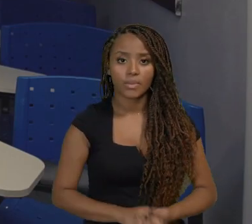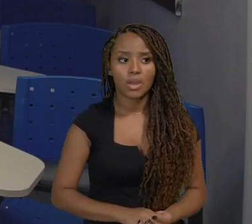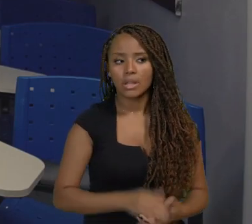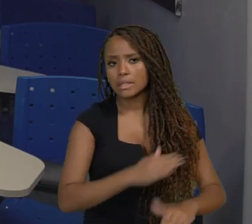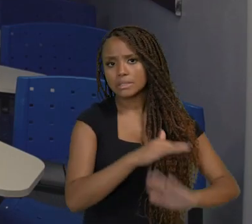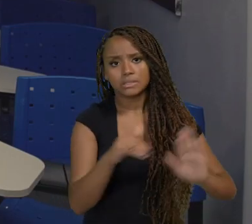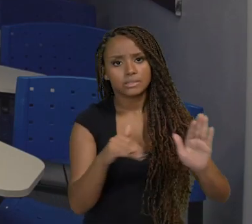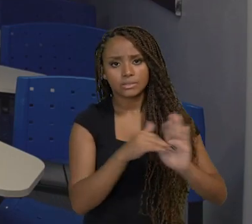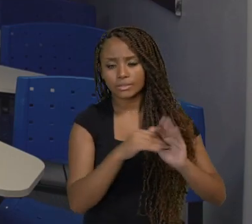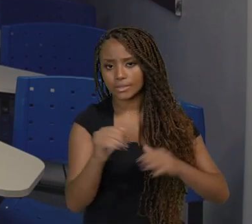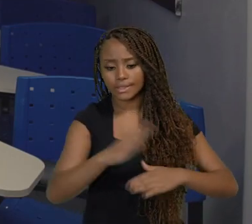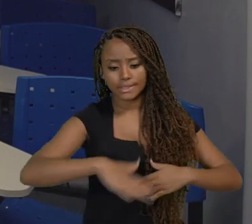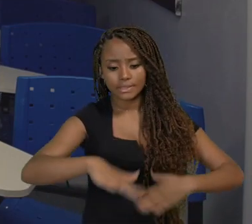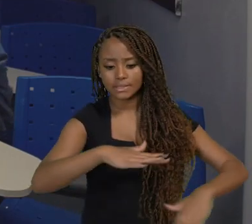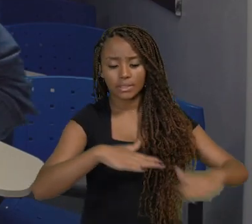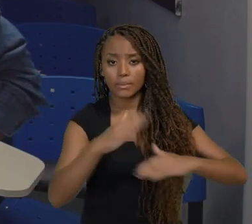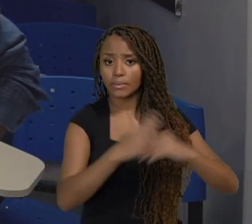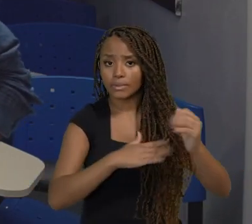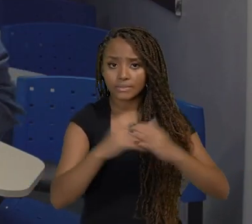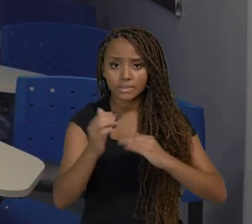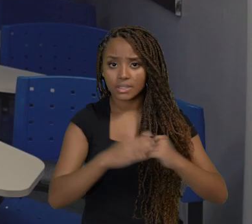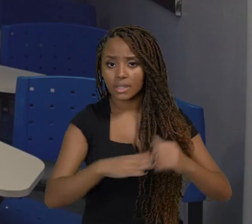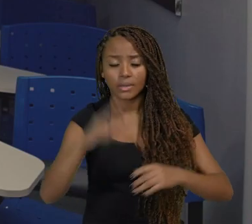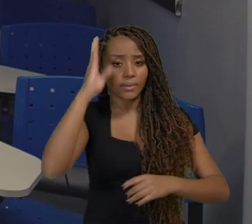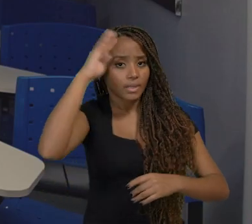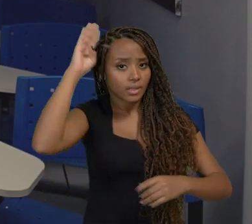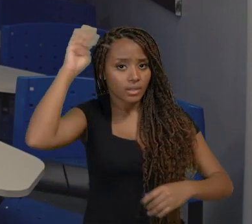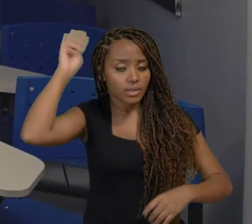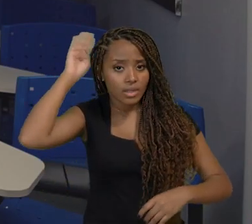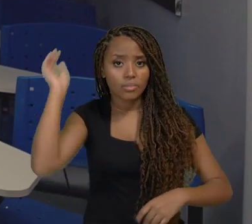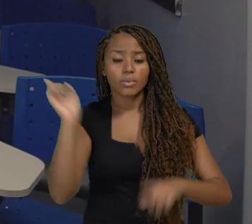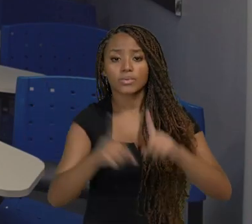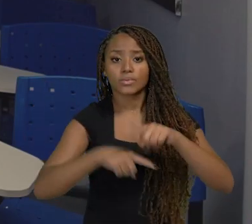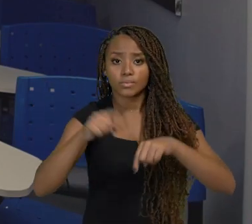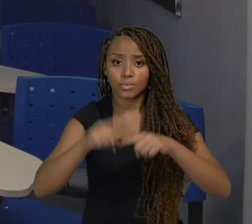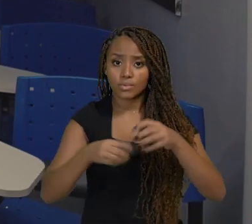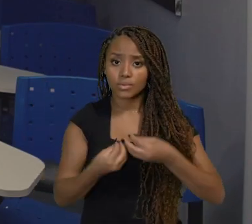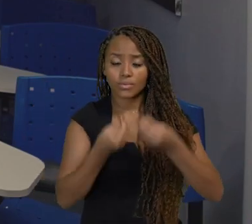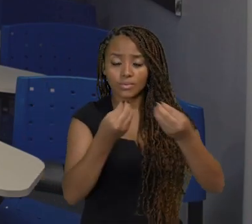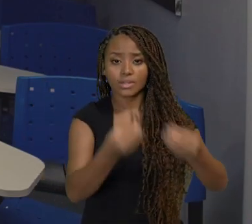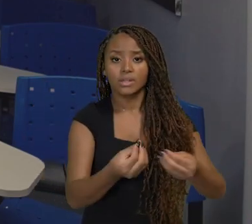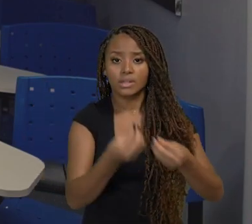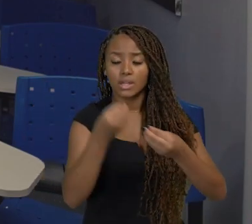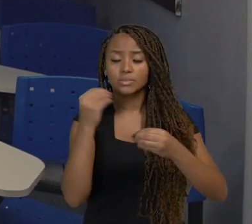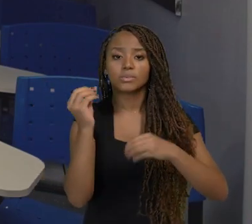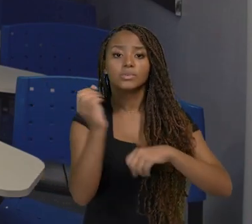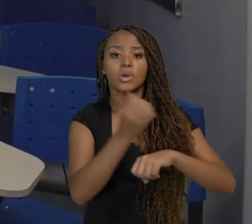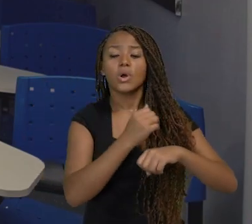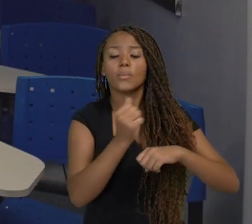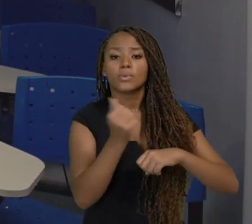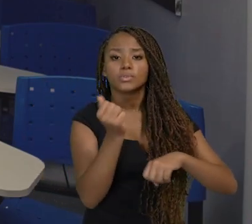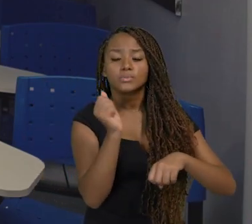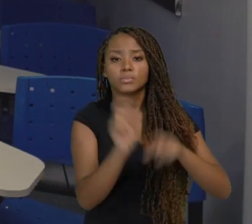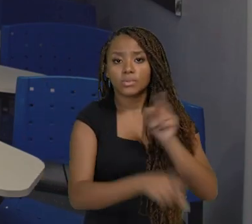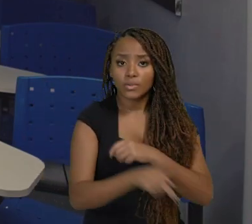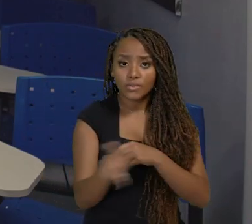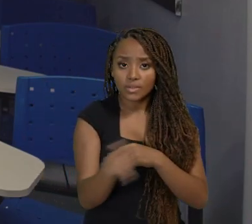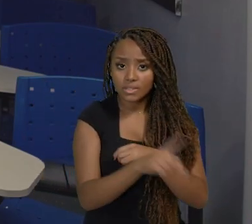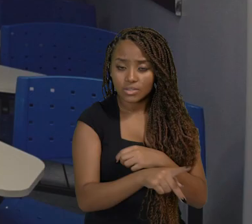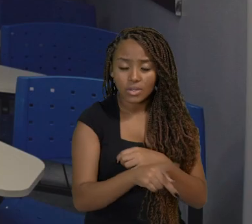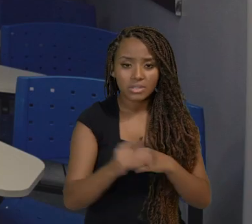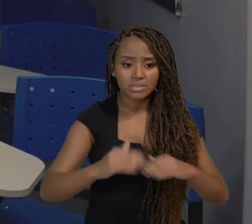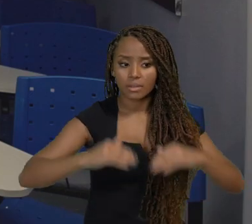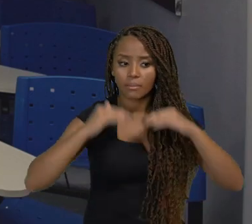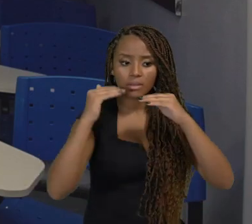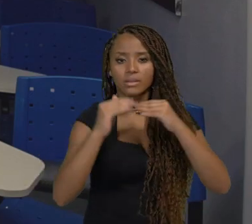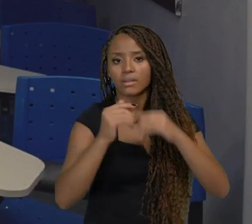em todas as áreas, questão profissional, questão acadêmica, os nossos materiais ofertados pelos professores, a maioria são em língua estrangeira, principalmente aqui no campus, na área